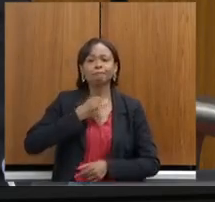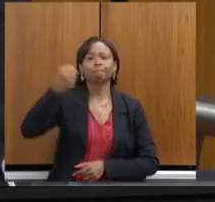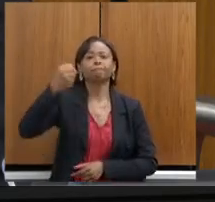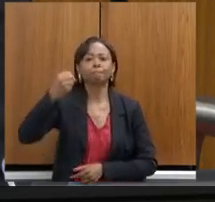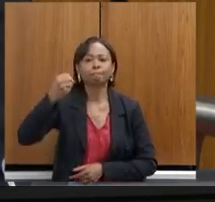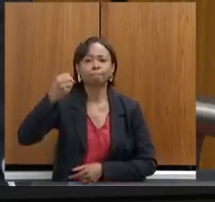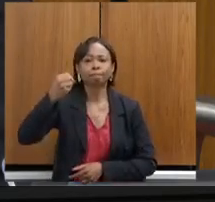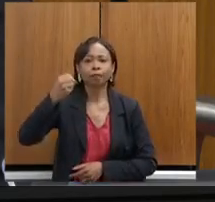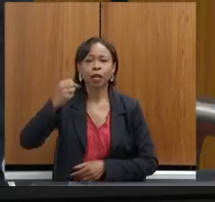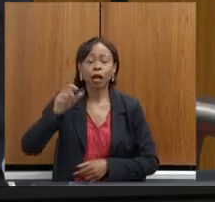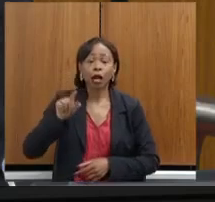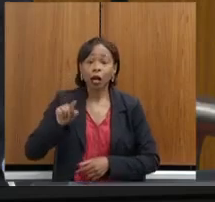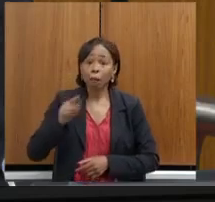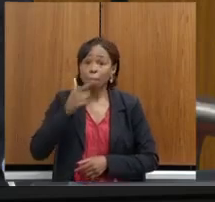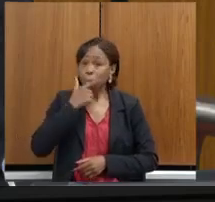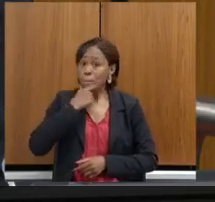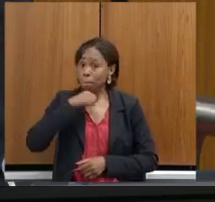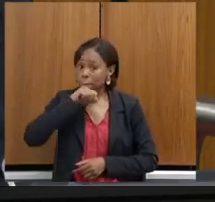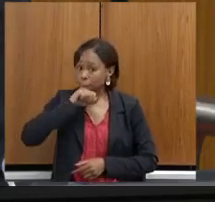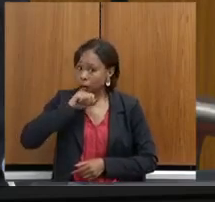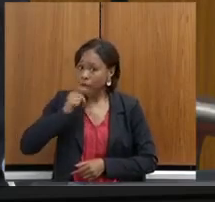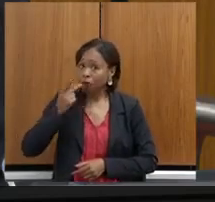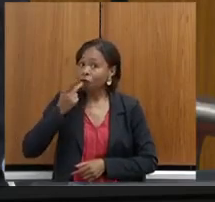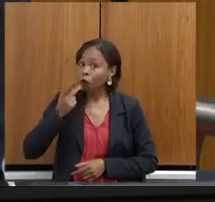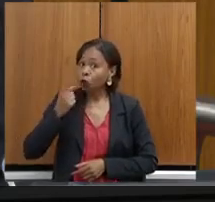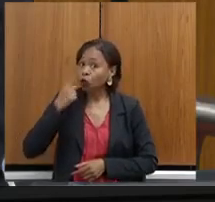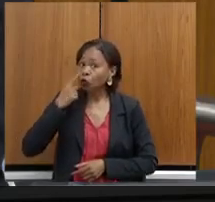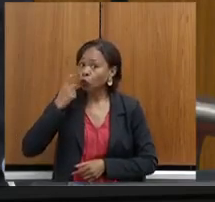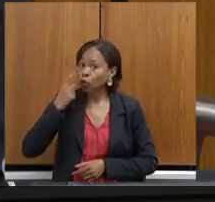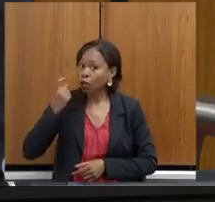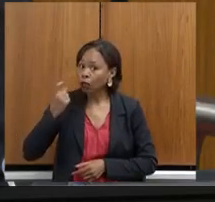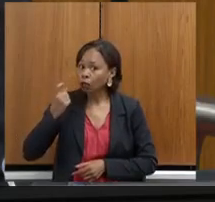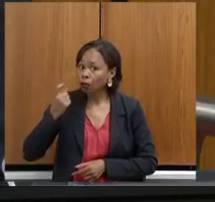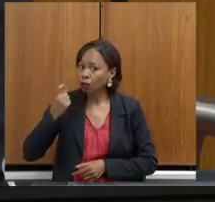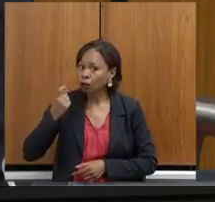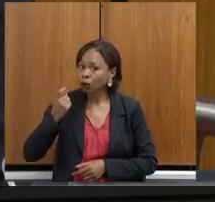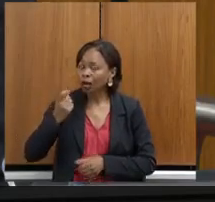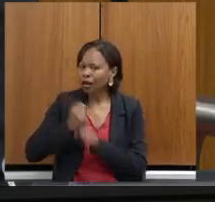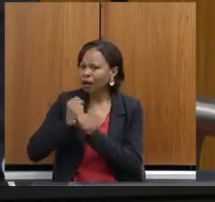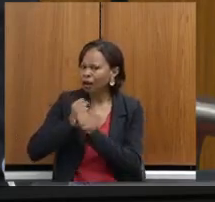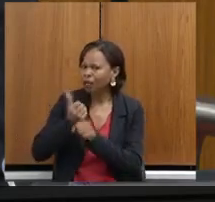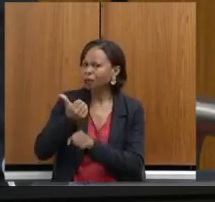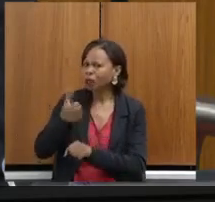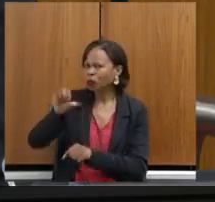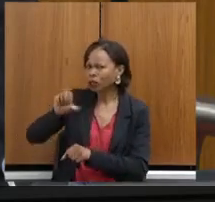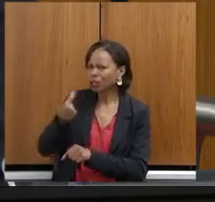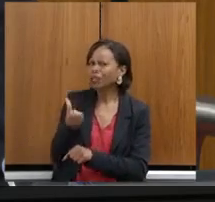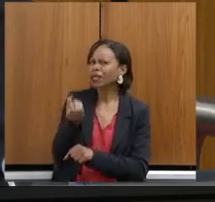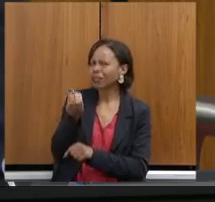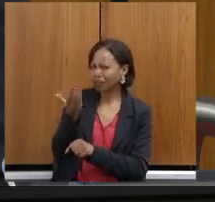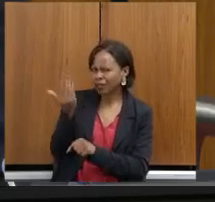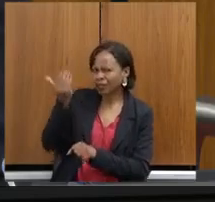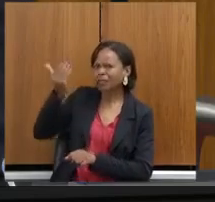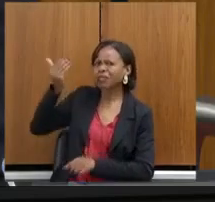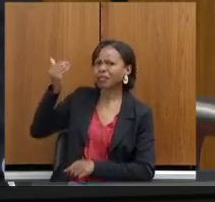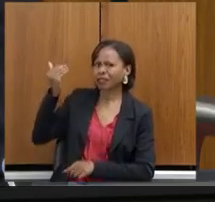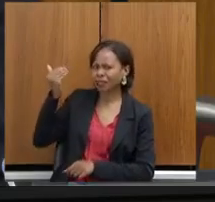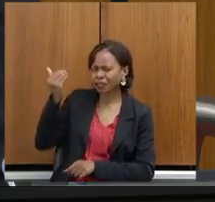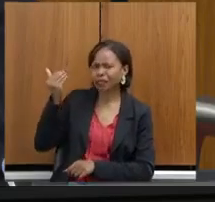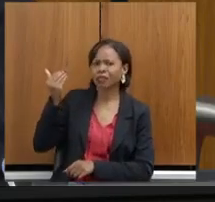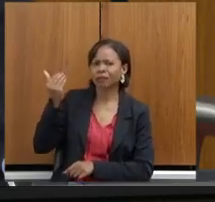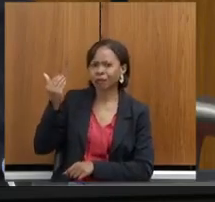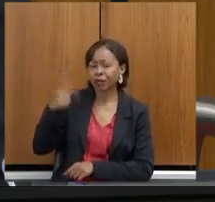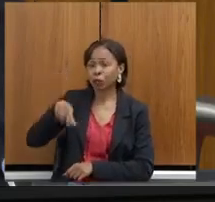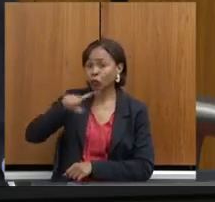e meu pai falou chorando eu tô falando da década de 60 não é para gente se sentir assim como que